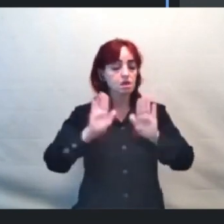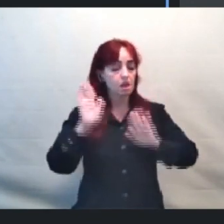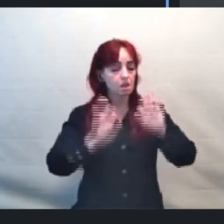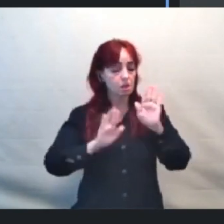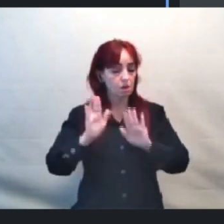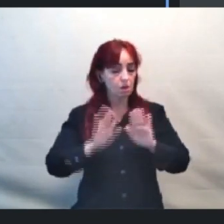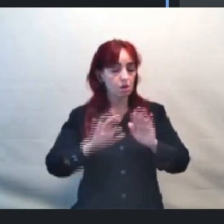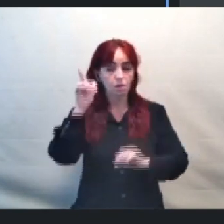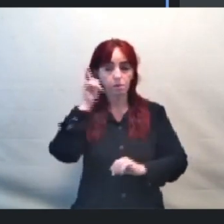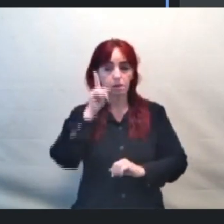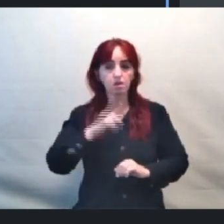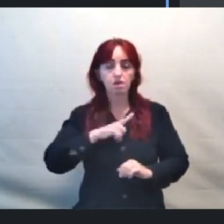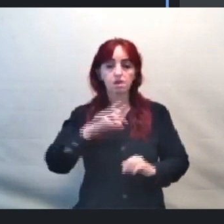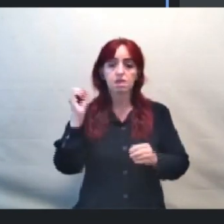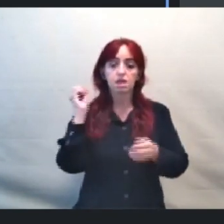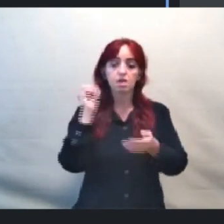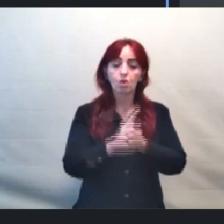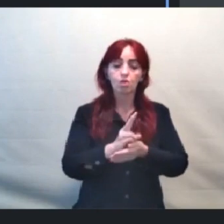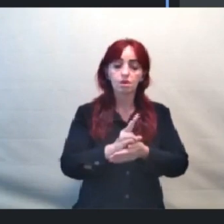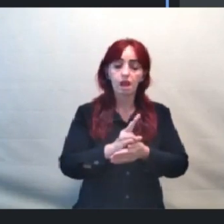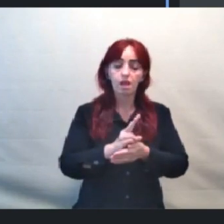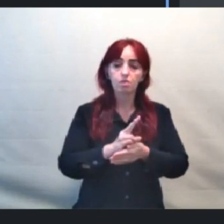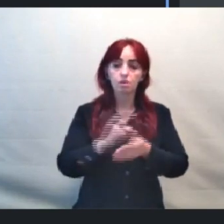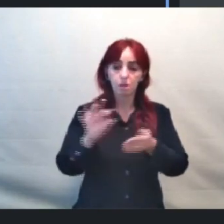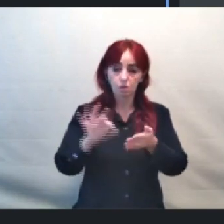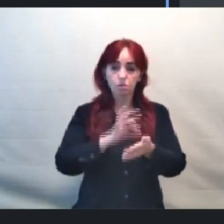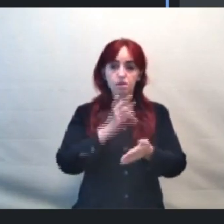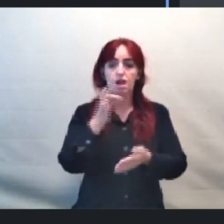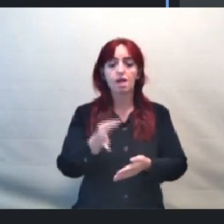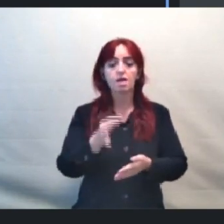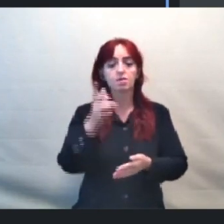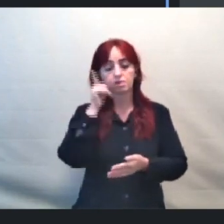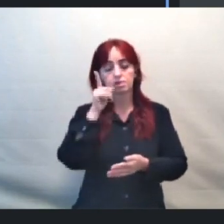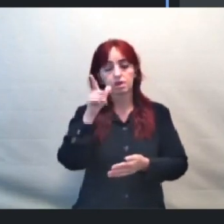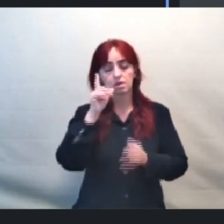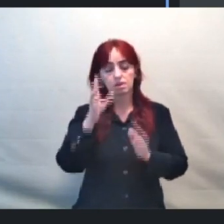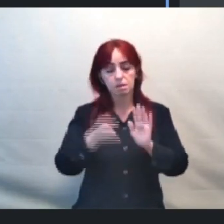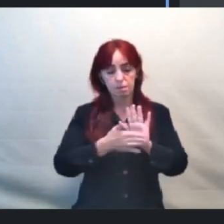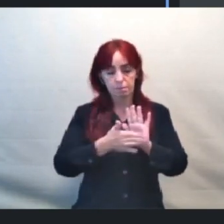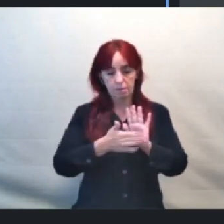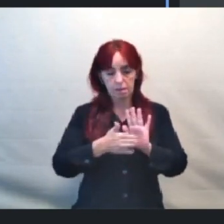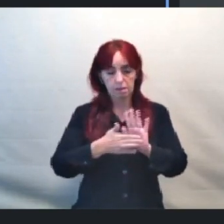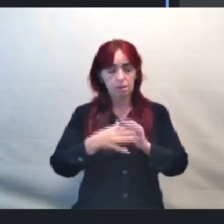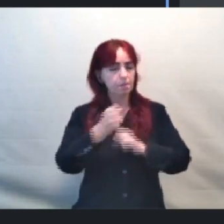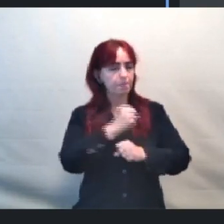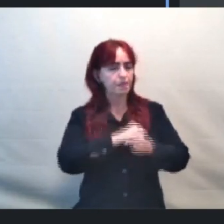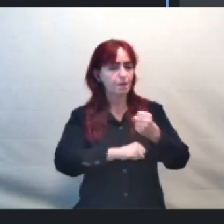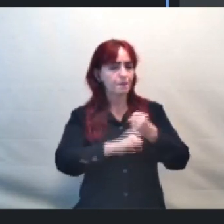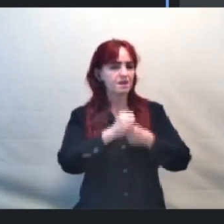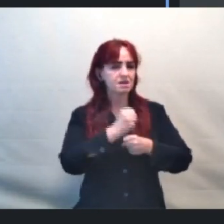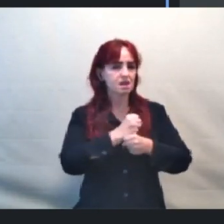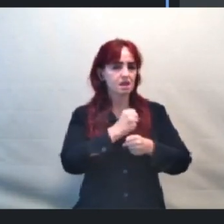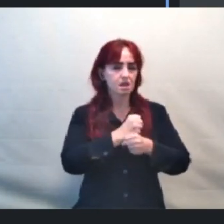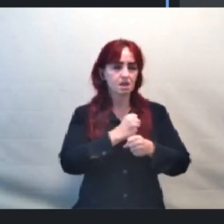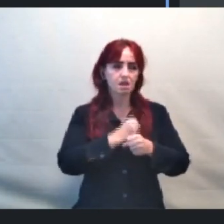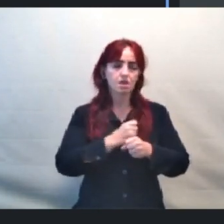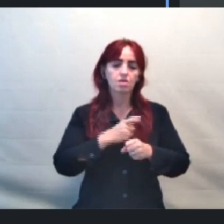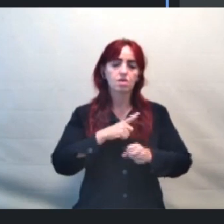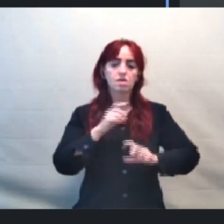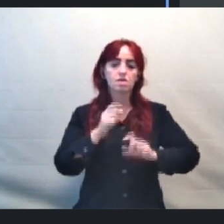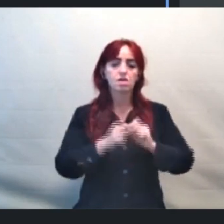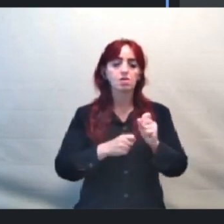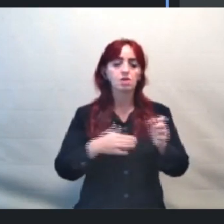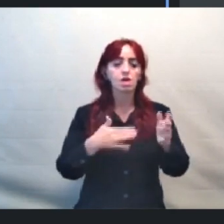contrato para executar cada uma das emendas. Ano passado, se não me falha a memória, a gente tinha aquele último